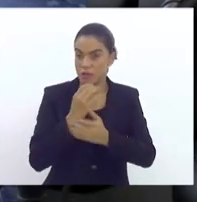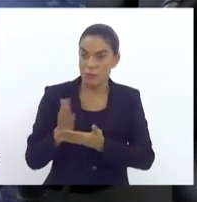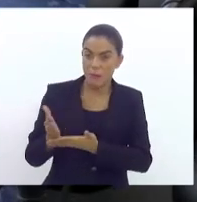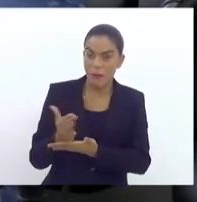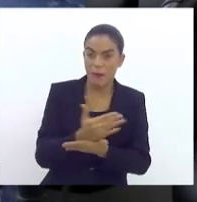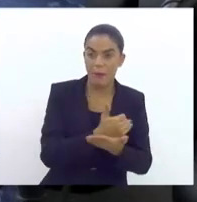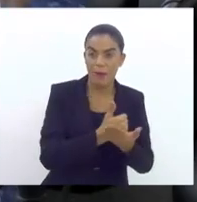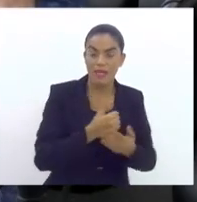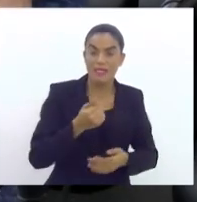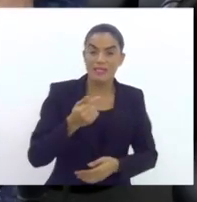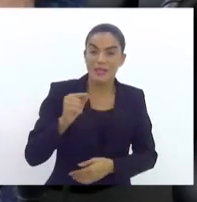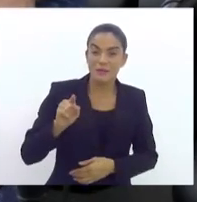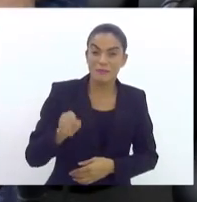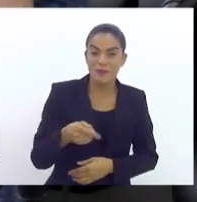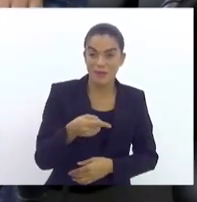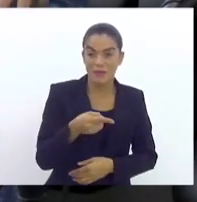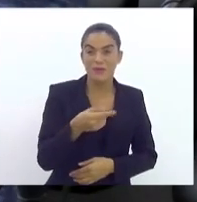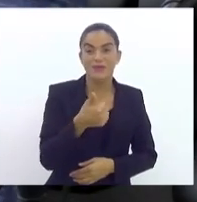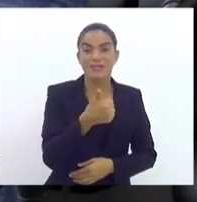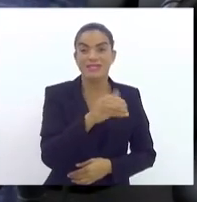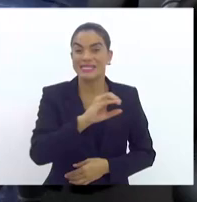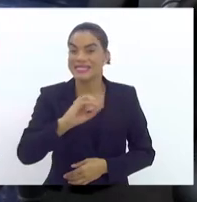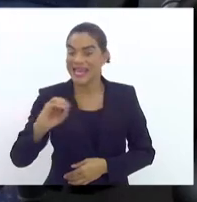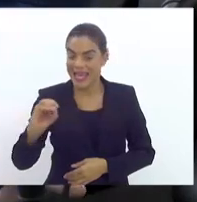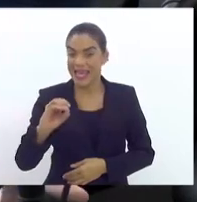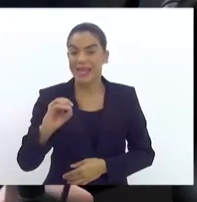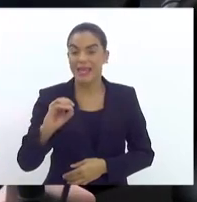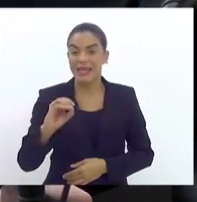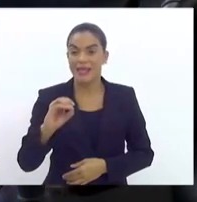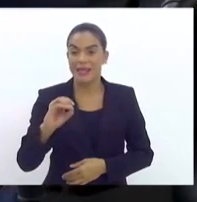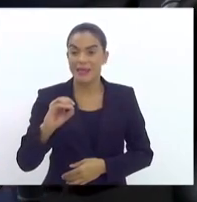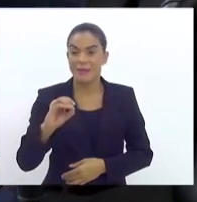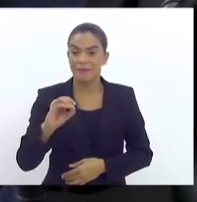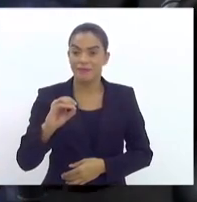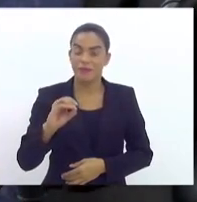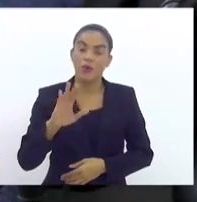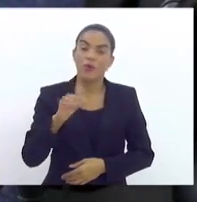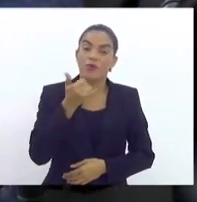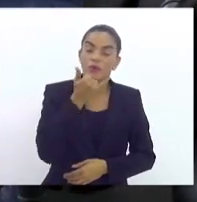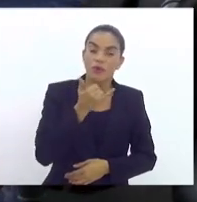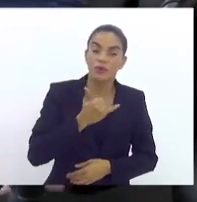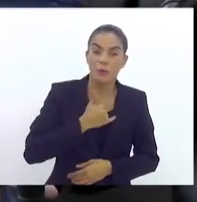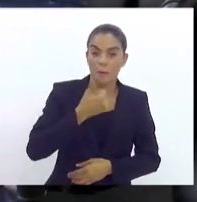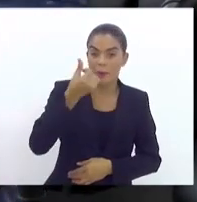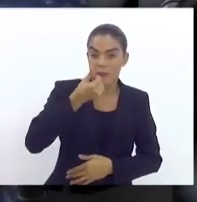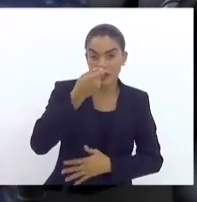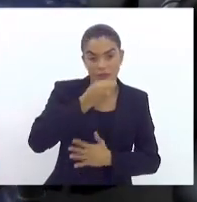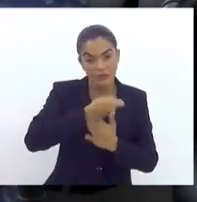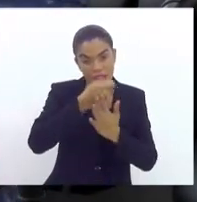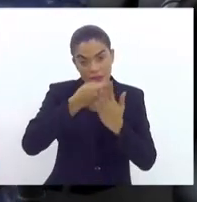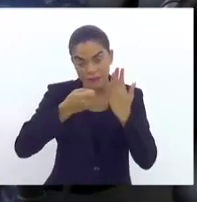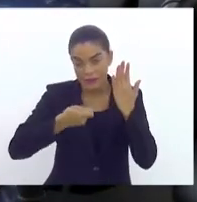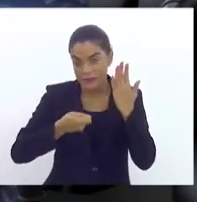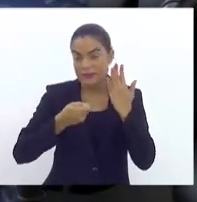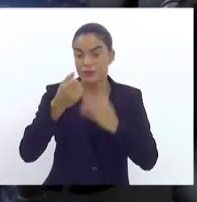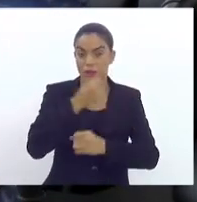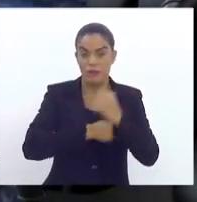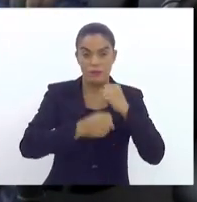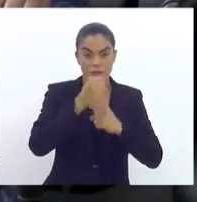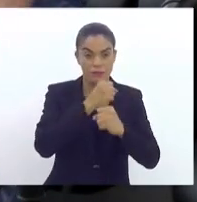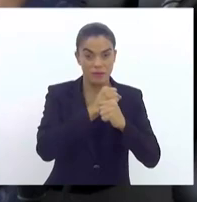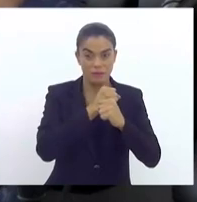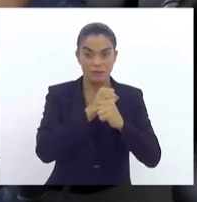7.7 casos 7100 casos no último semestre desculpa no primeiro semestre do ano passado